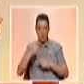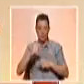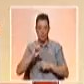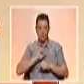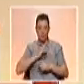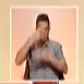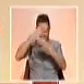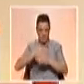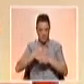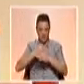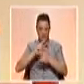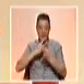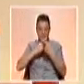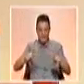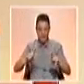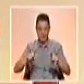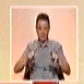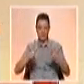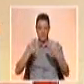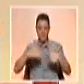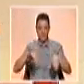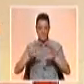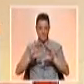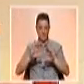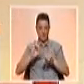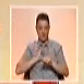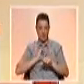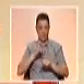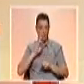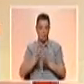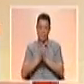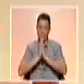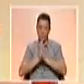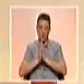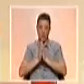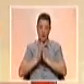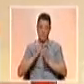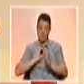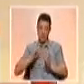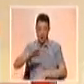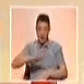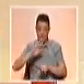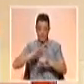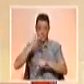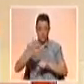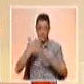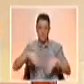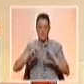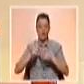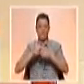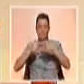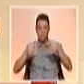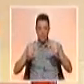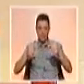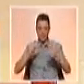nosso comportamento era completamente diferente. E aí está... E agora perdoem-me a minha via profissional, mas o facto das plantas, por exemplo,